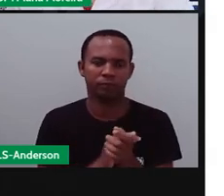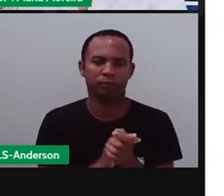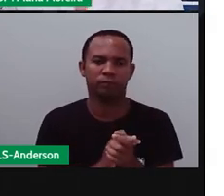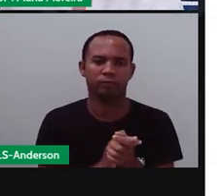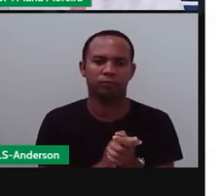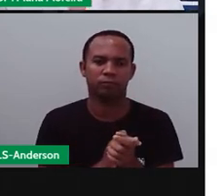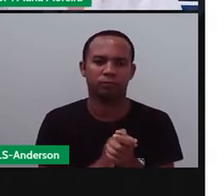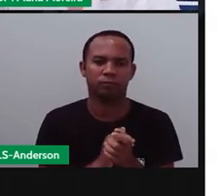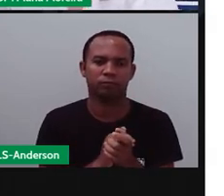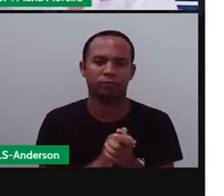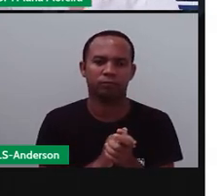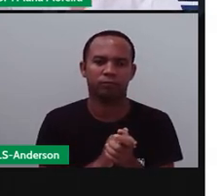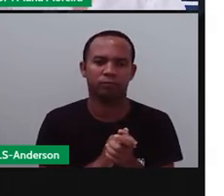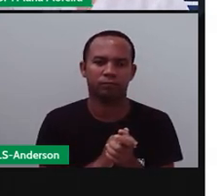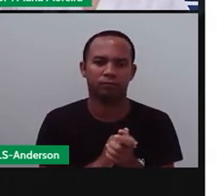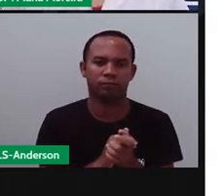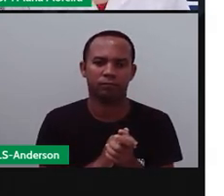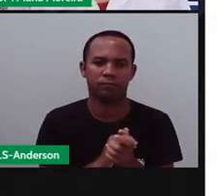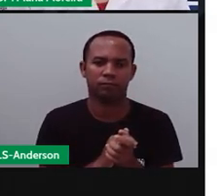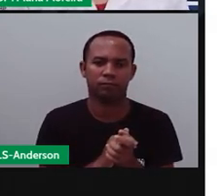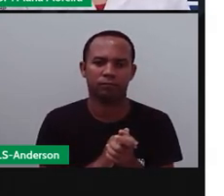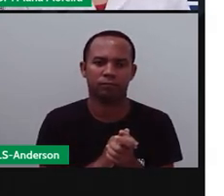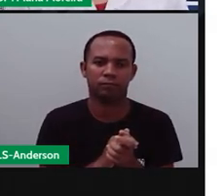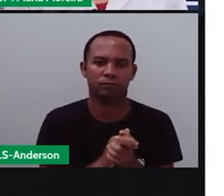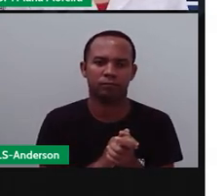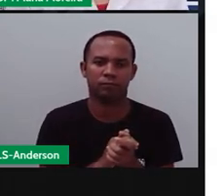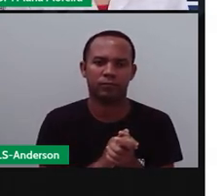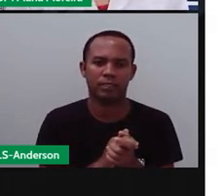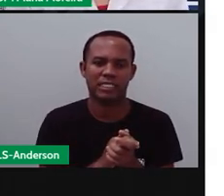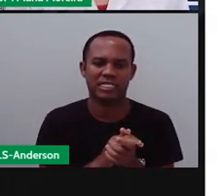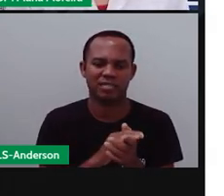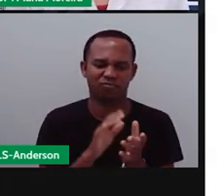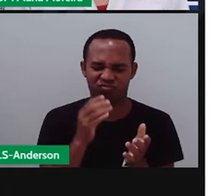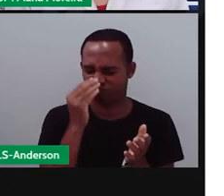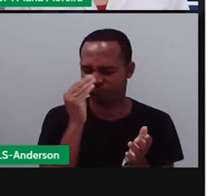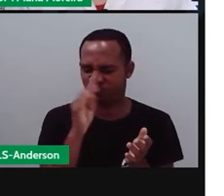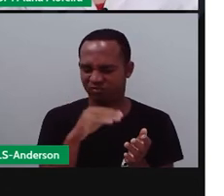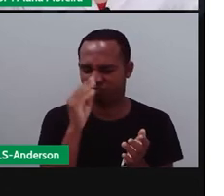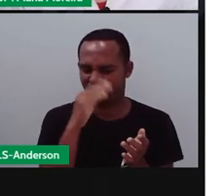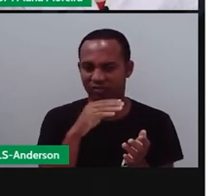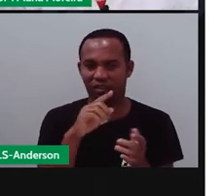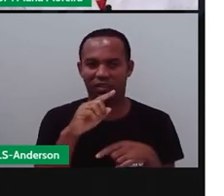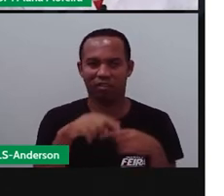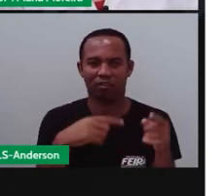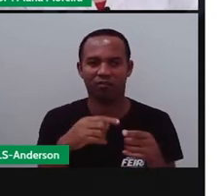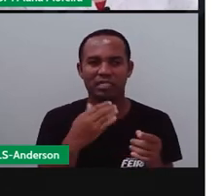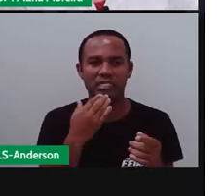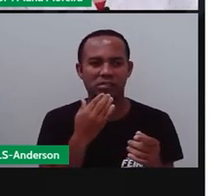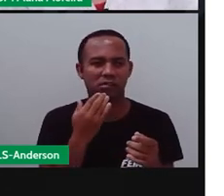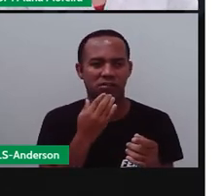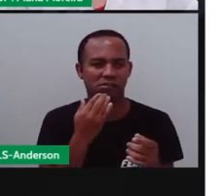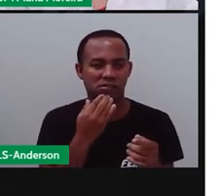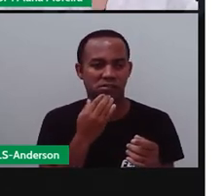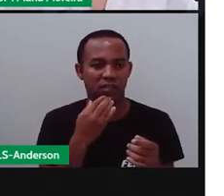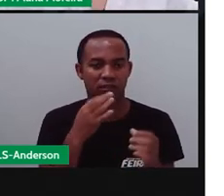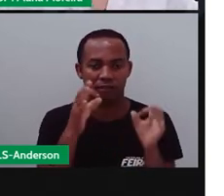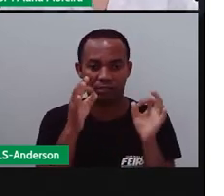o que é que acontece? A receita, ela vai ficar o quê? Errada. Você precisa das